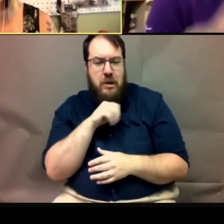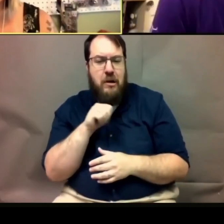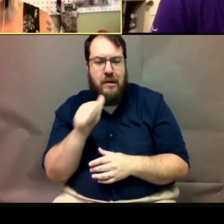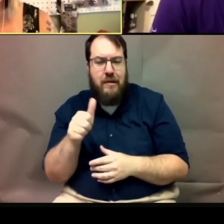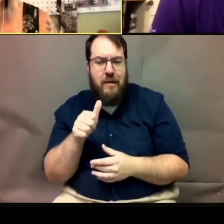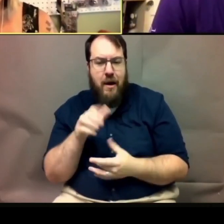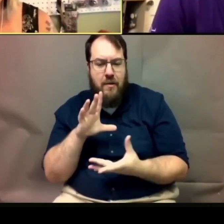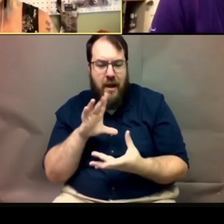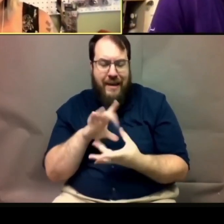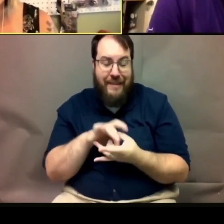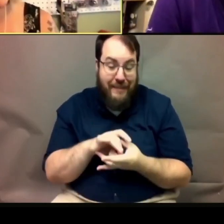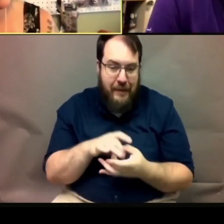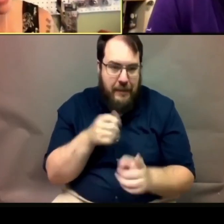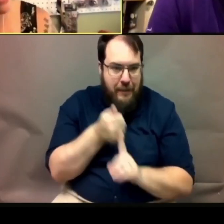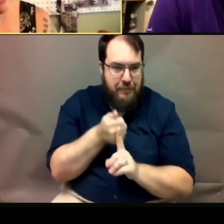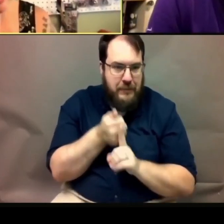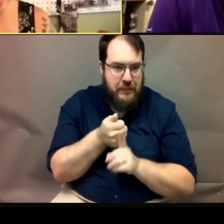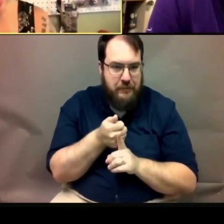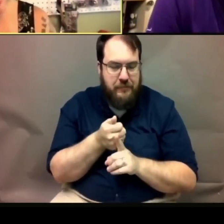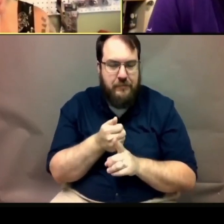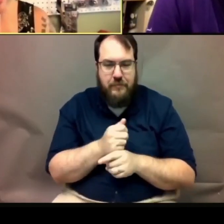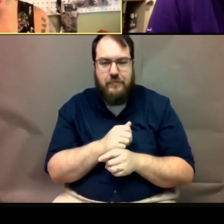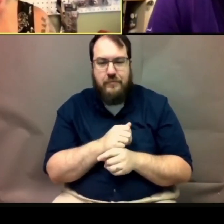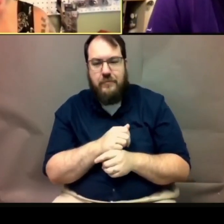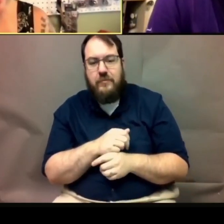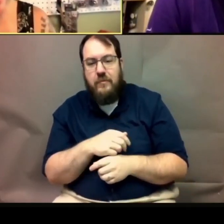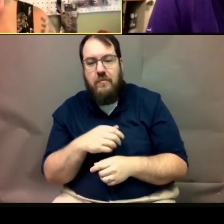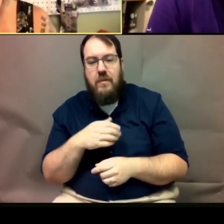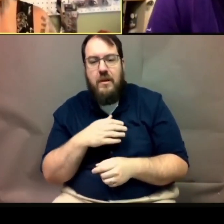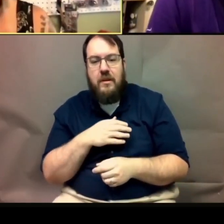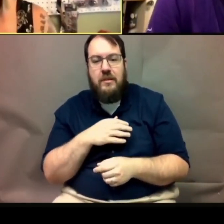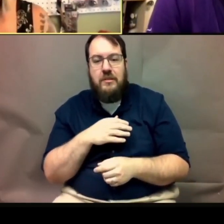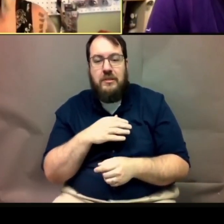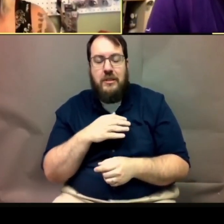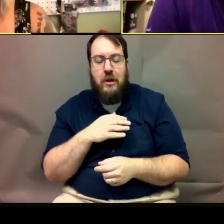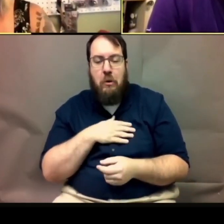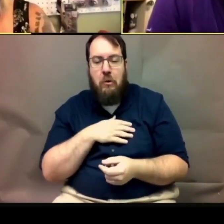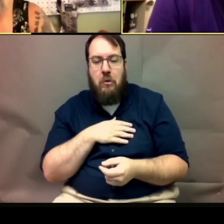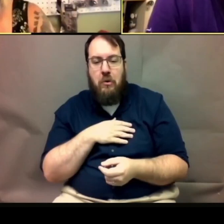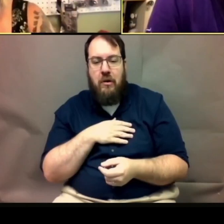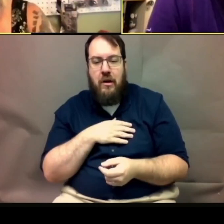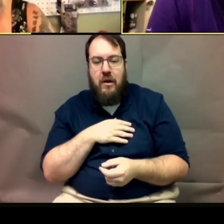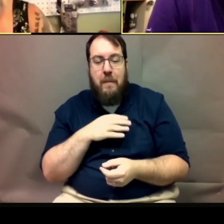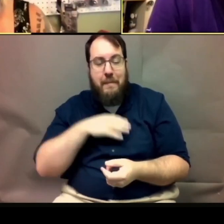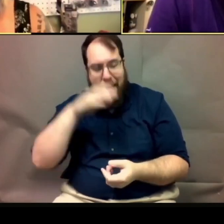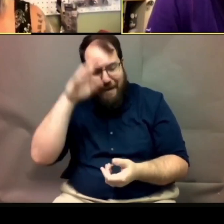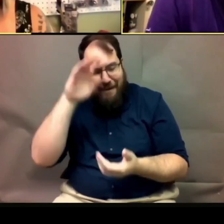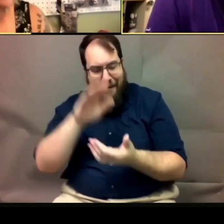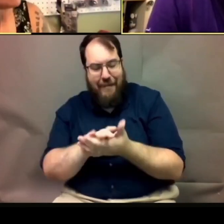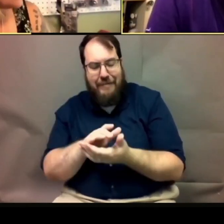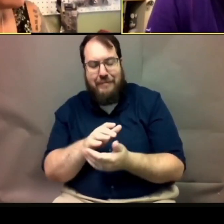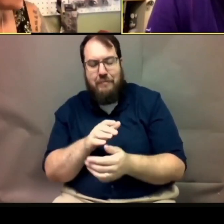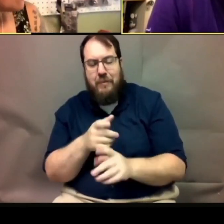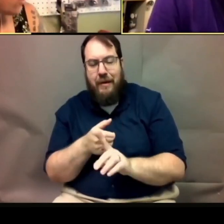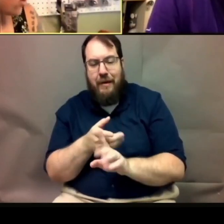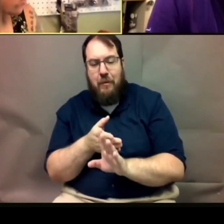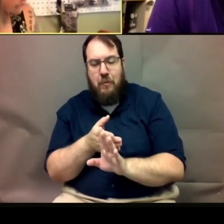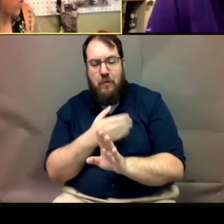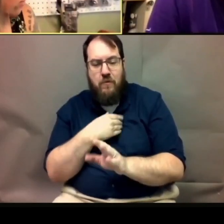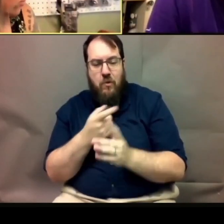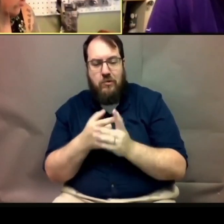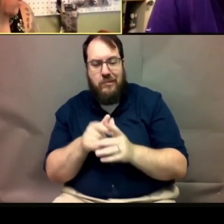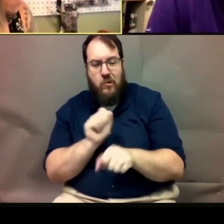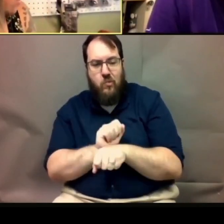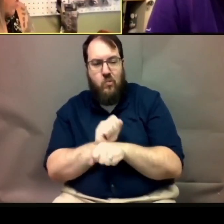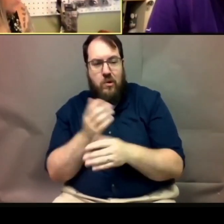obrigado Chris por mostrar eu até escrevi um livro com o meu marido e isso foi